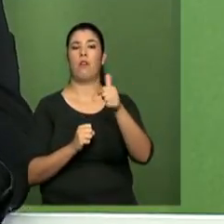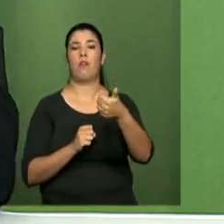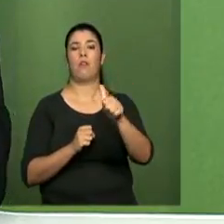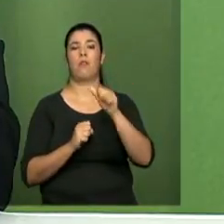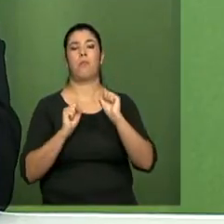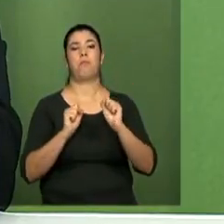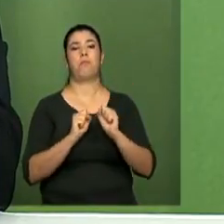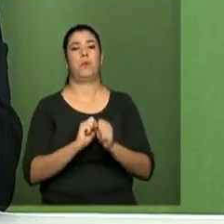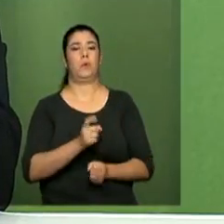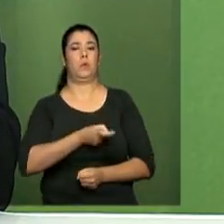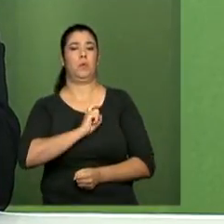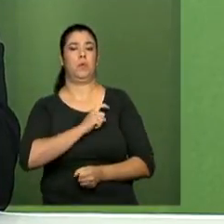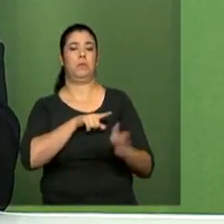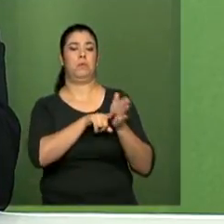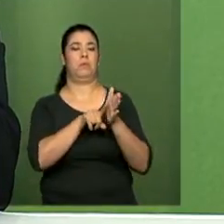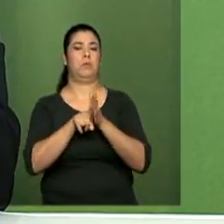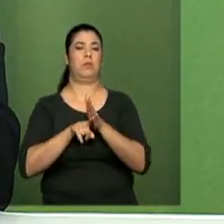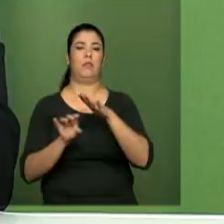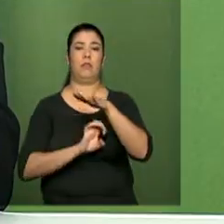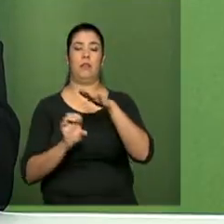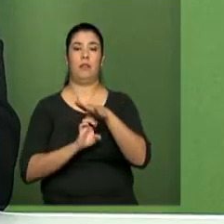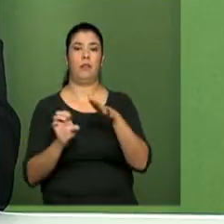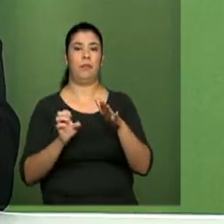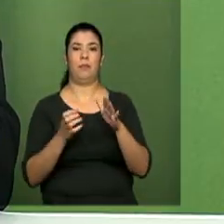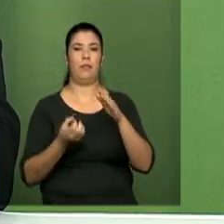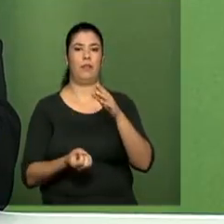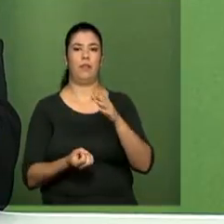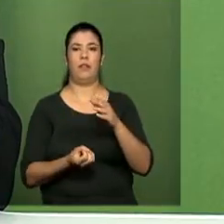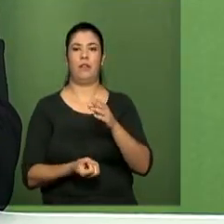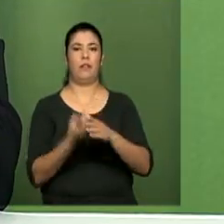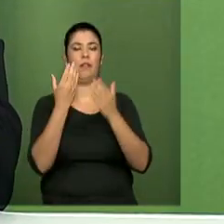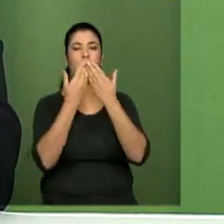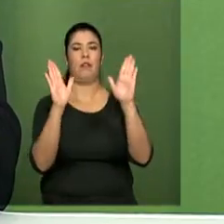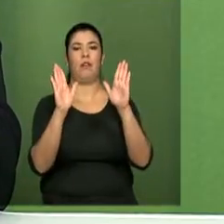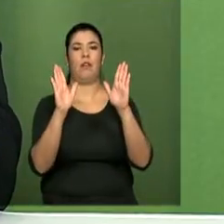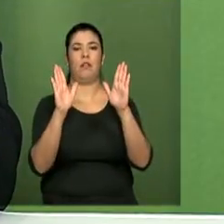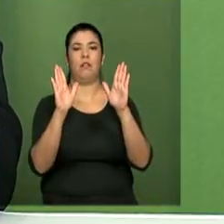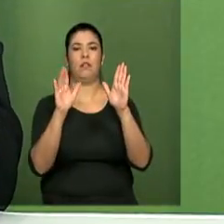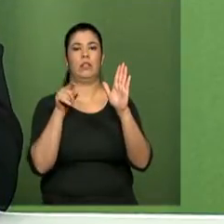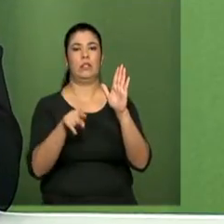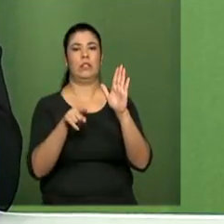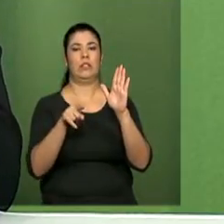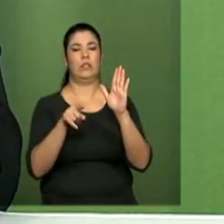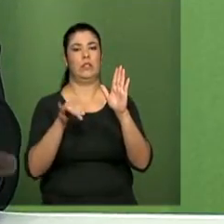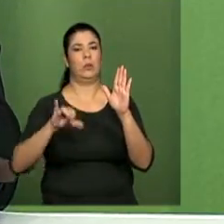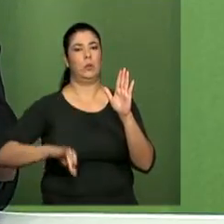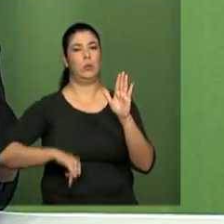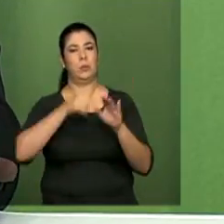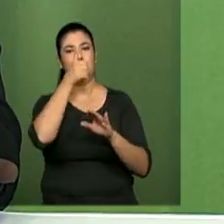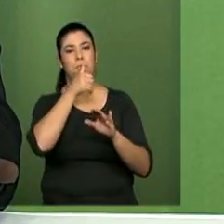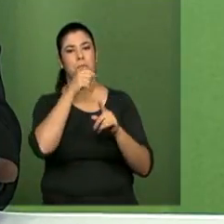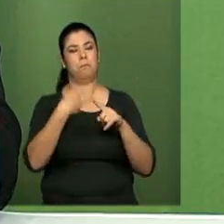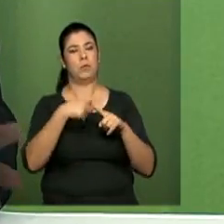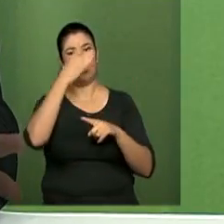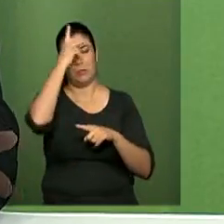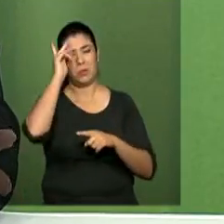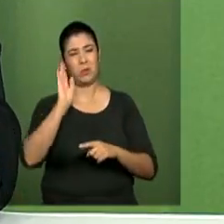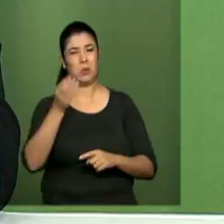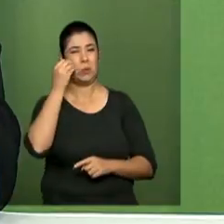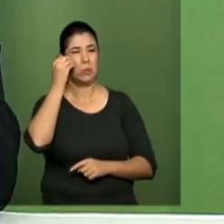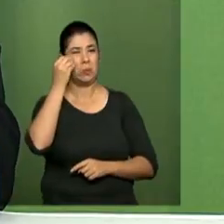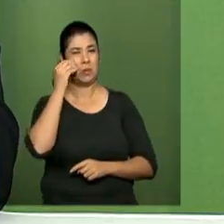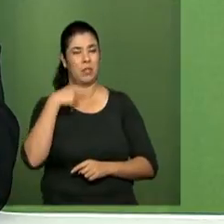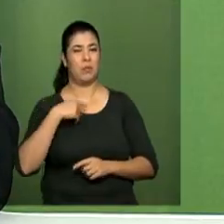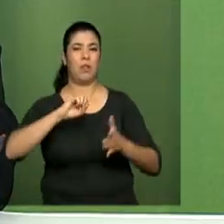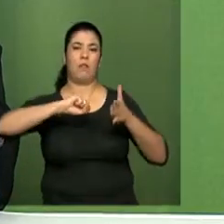uma fiscalização então a empresa fica aberta e aqui se torna um martírio isso quem experimentou no brasil sabe